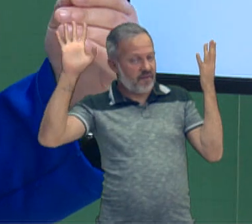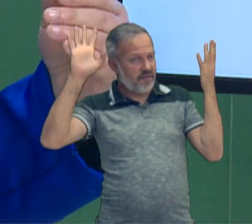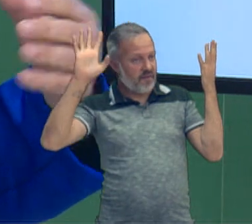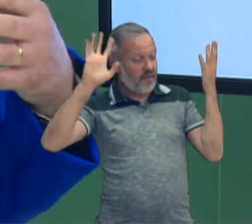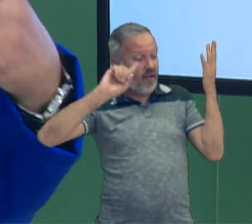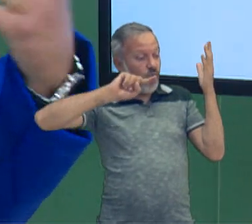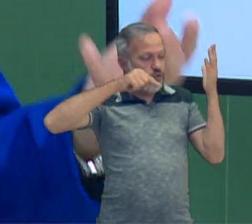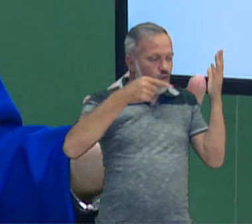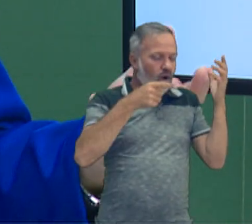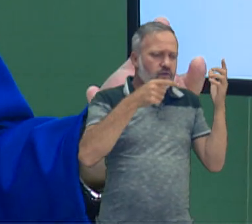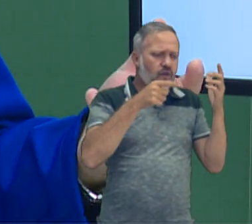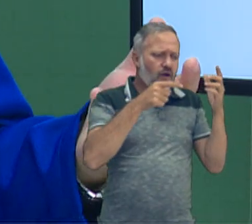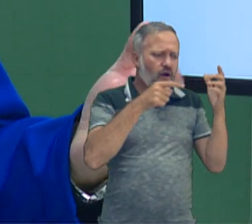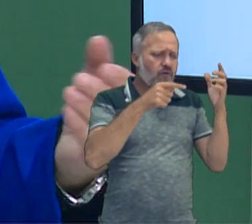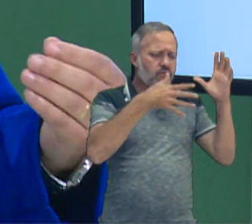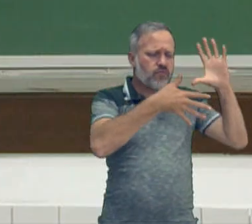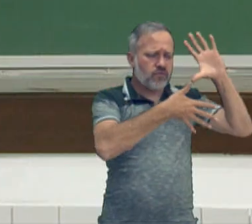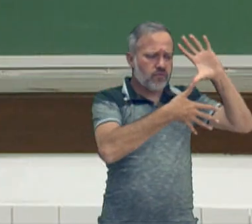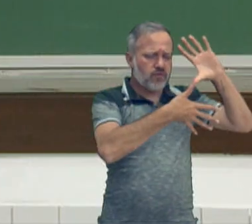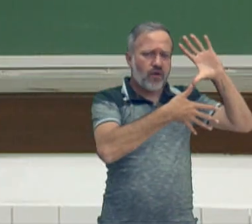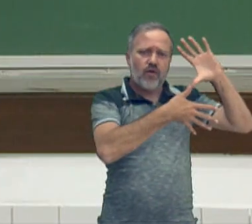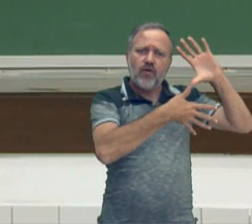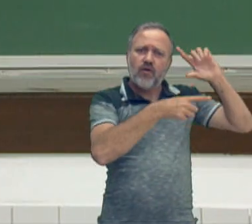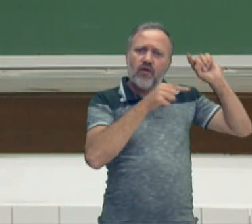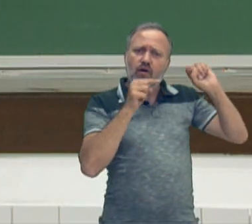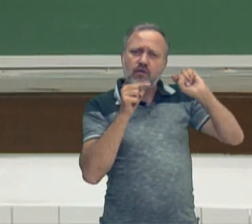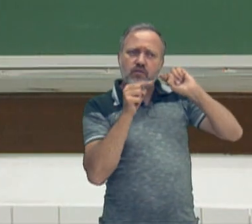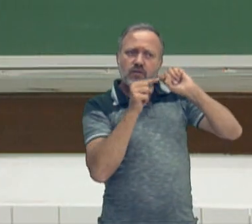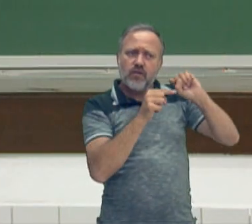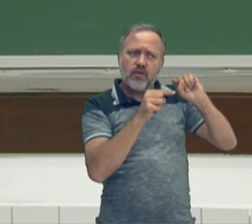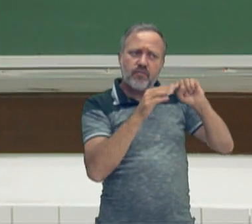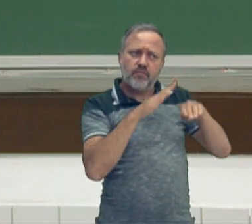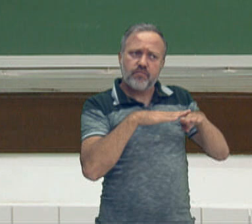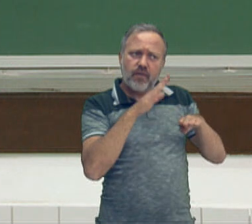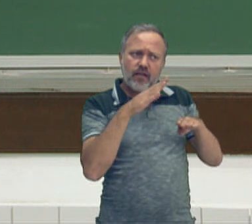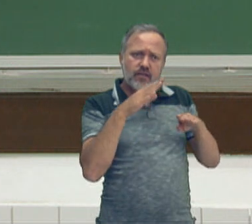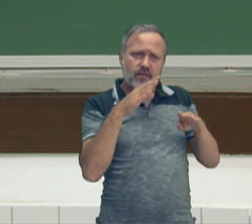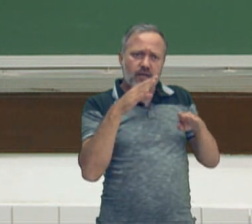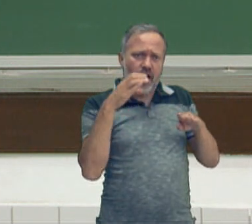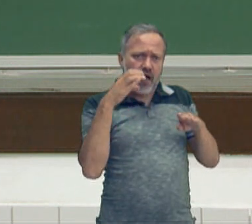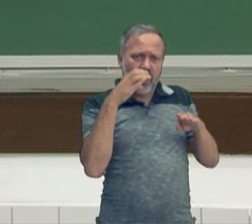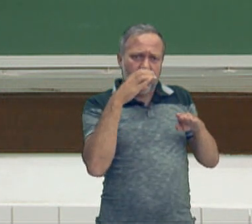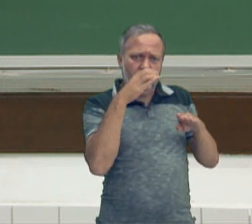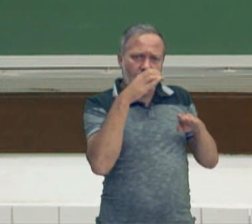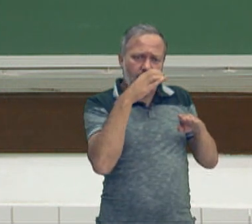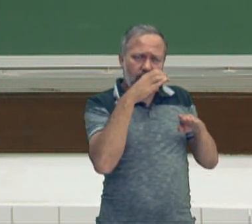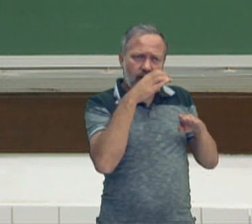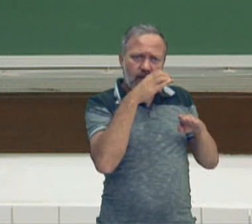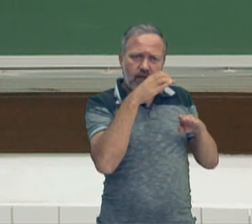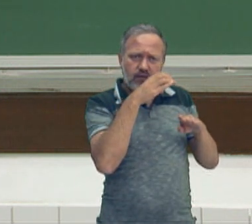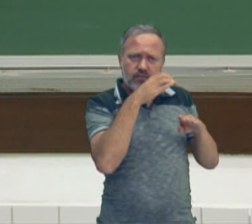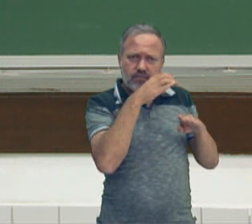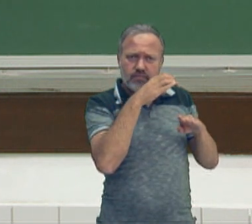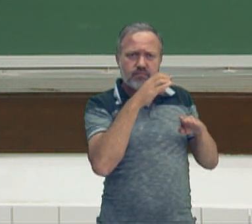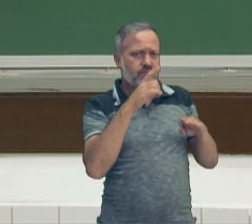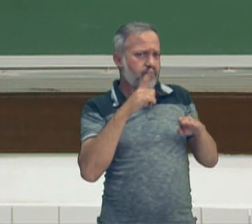mais explorada porque o clima é mais quente e aí você tem toda uma tropicalidade em termos